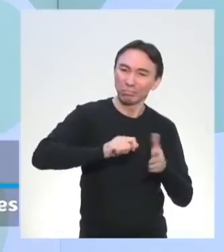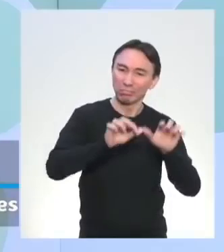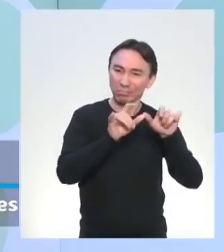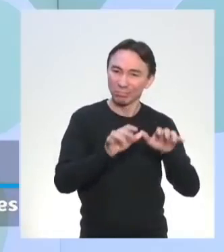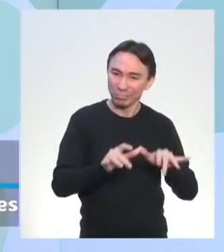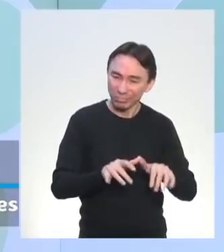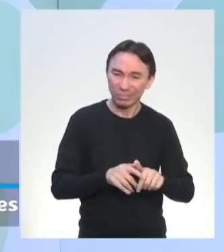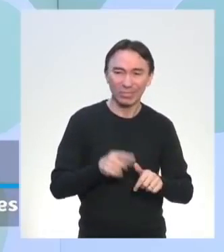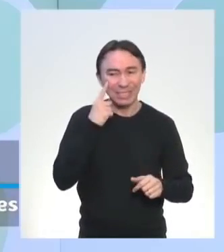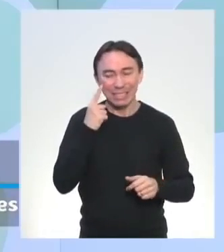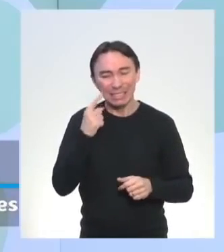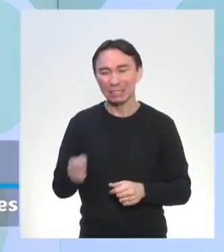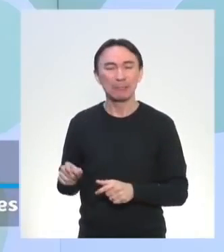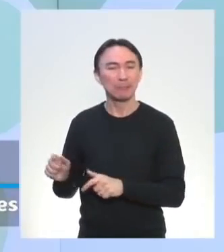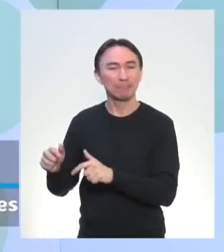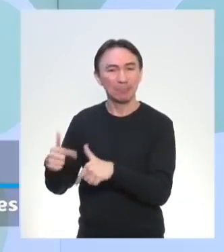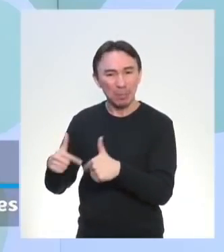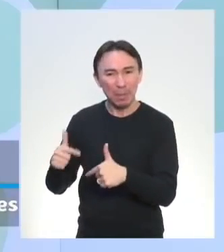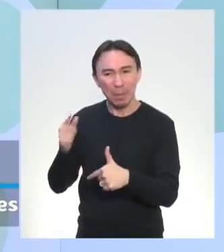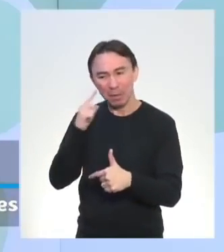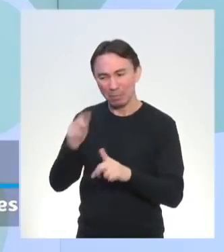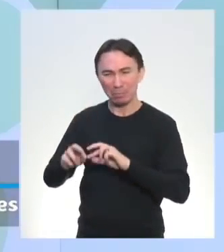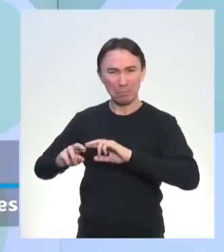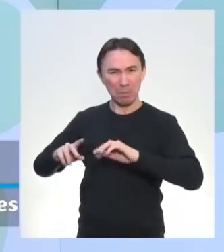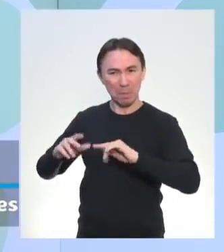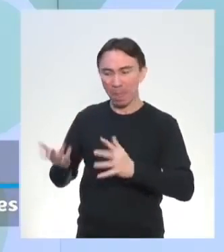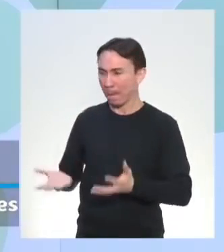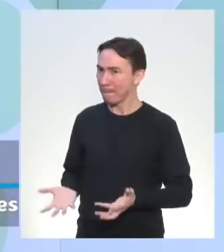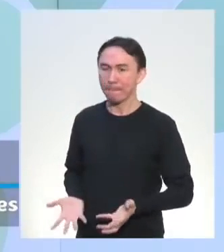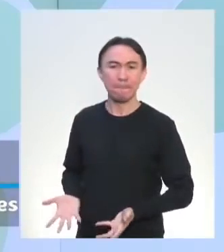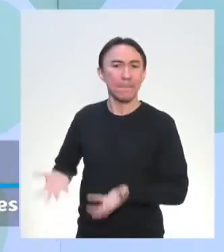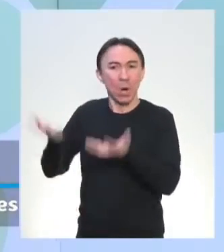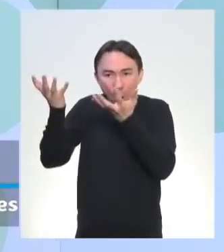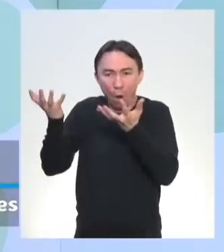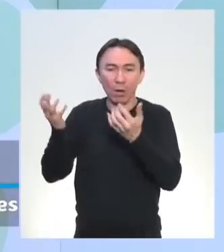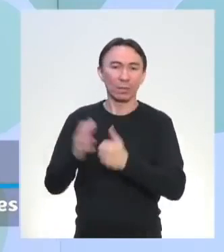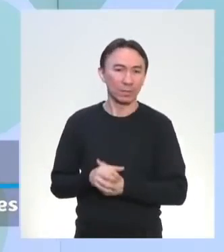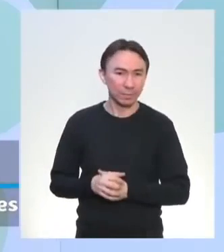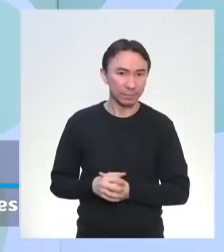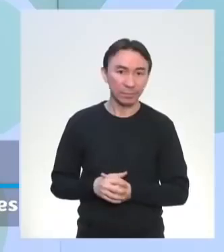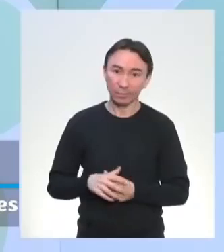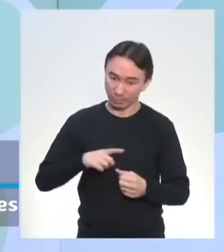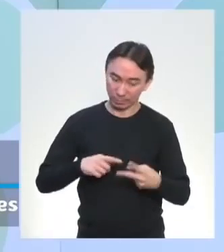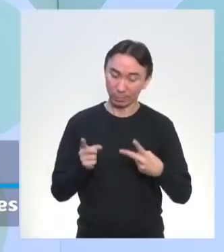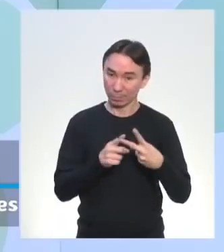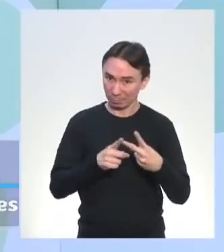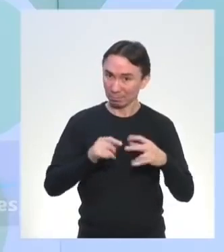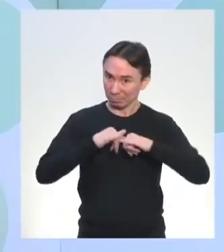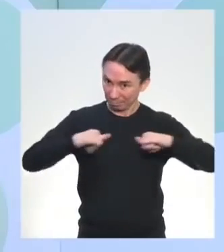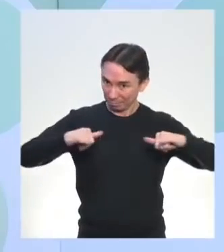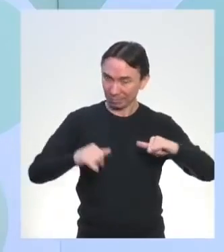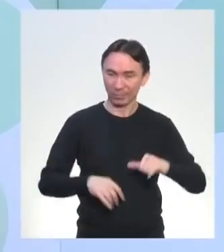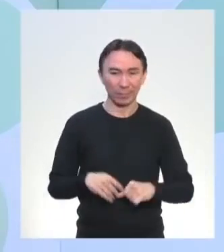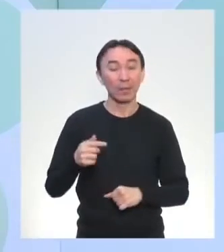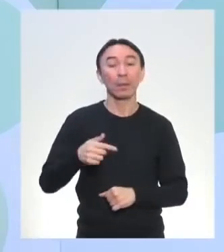aí comparações. Então, é uma forma também de noticiar. Temos 2 já, né? Vamos para a próxima.